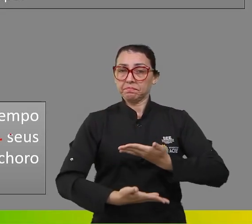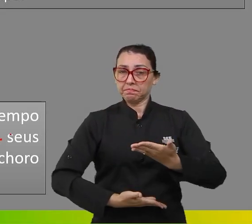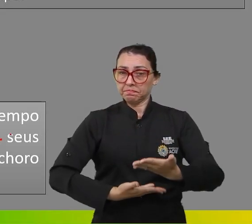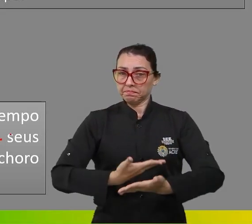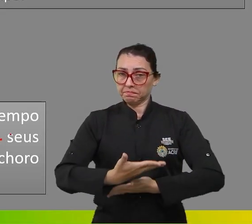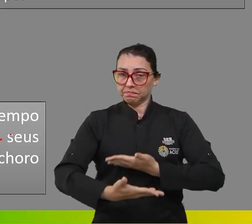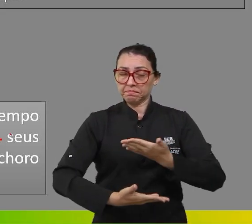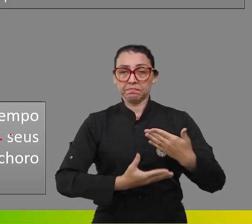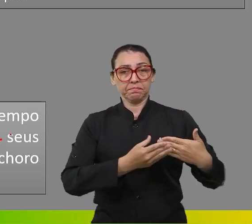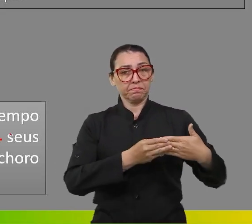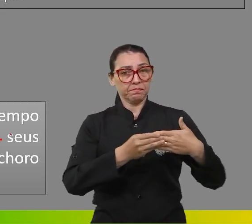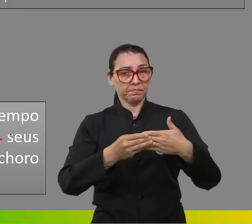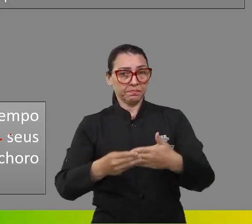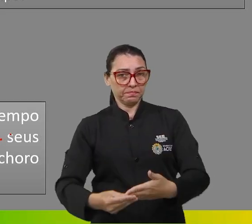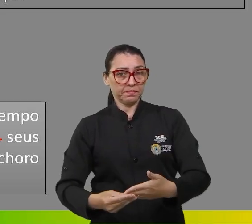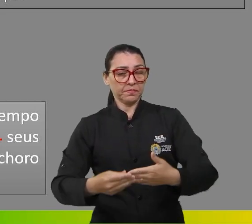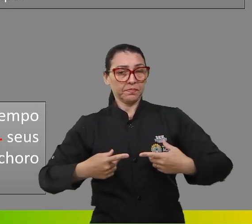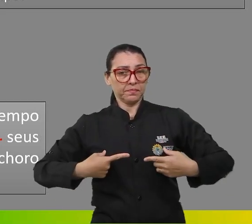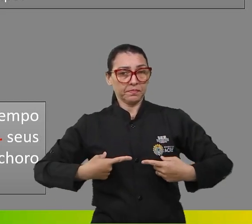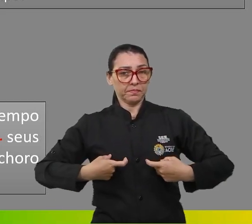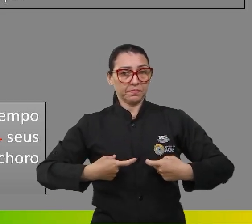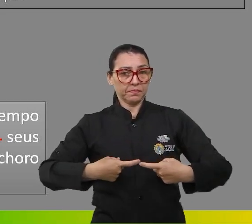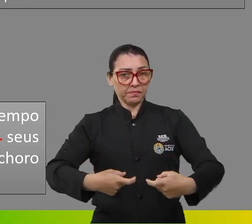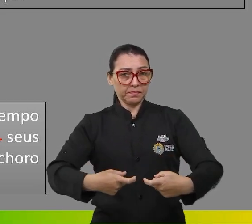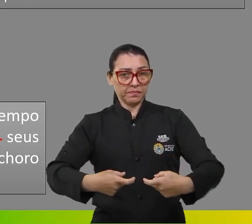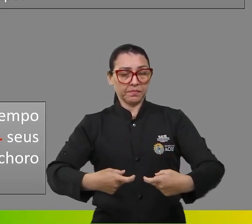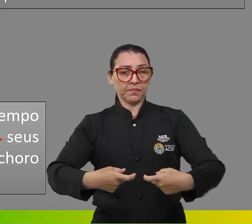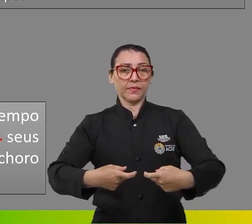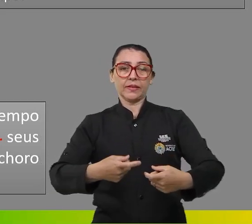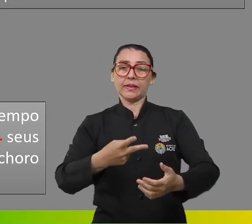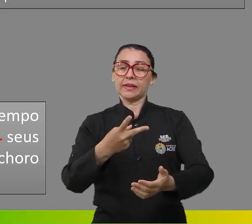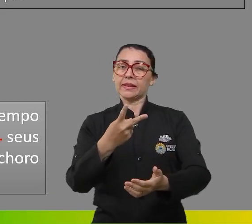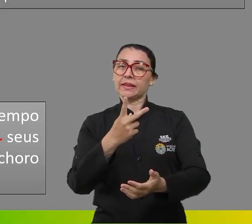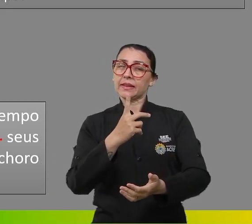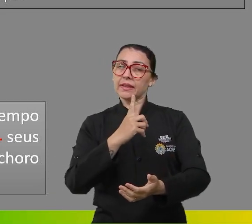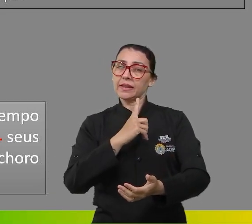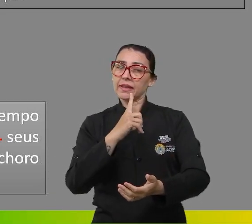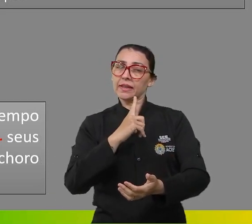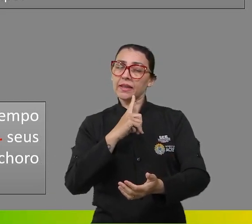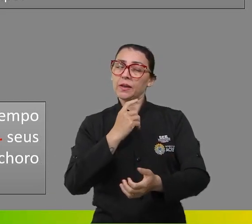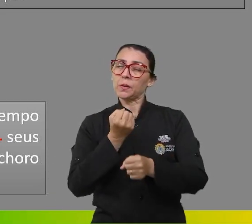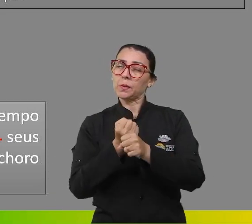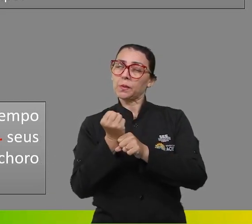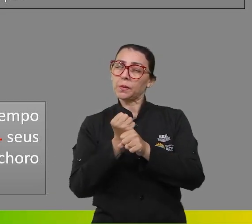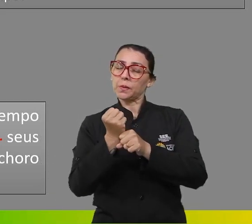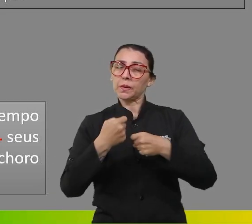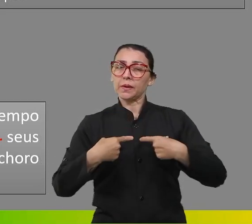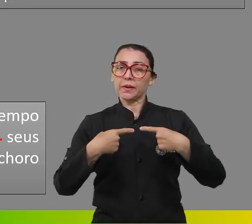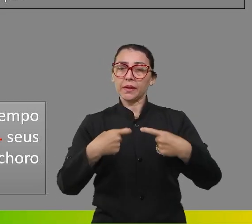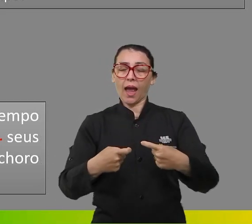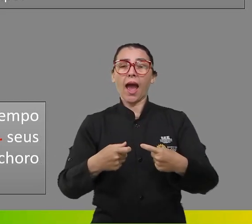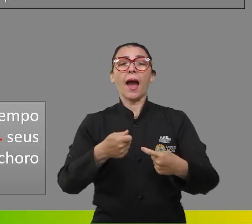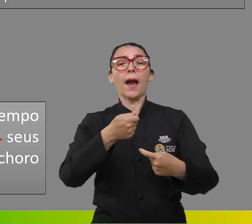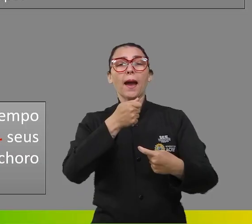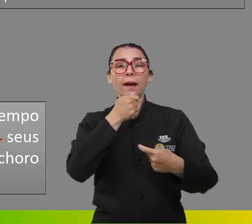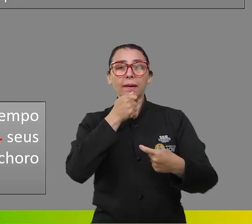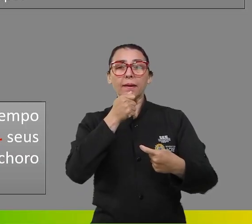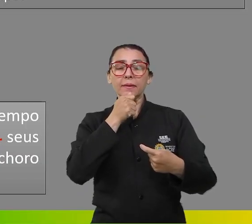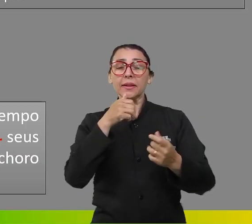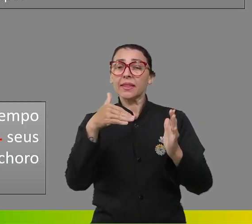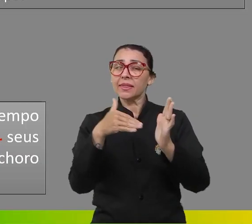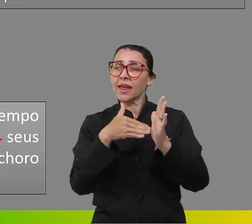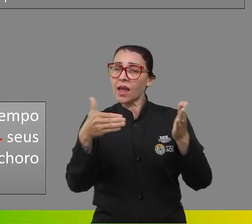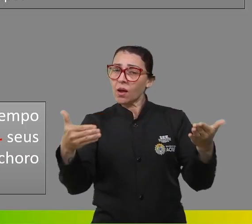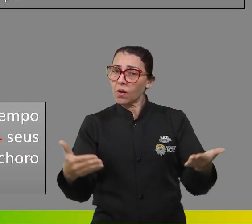ela está trazendo a questão das guerras, mesmo tendo decorrido muito tempo da guerra, seus efeitos ainda são